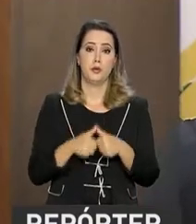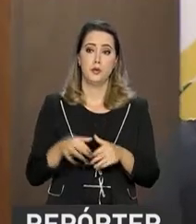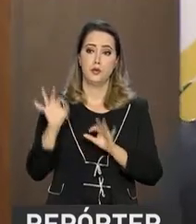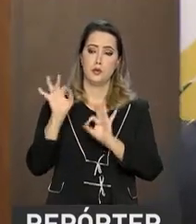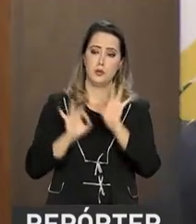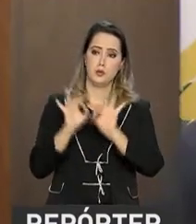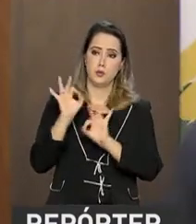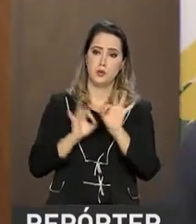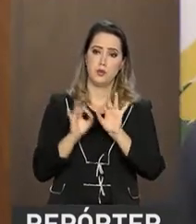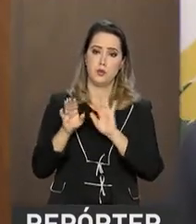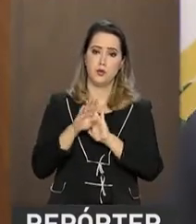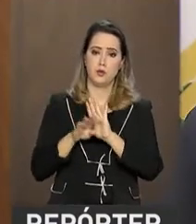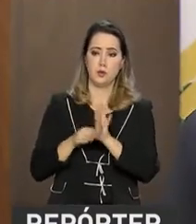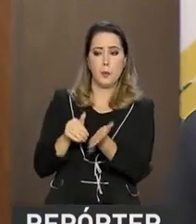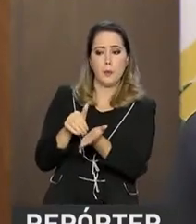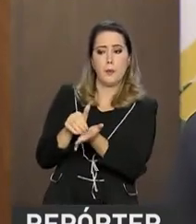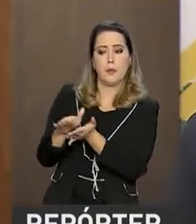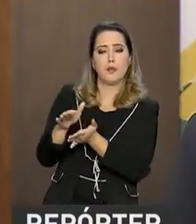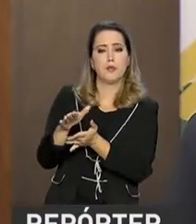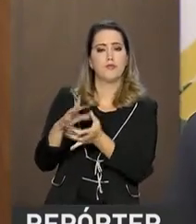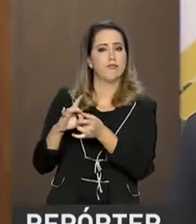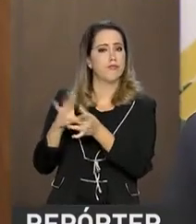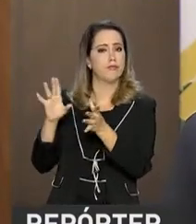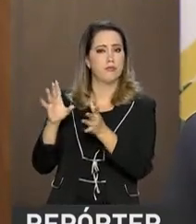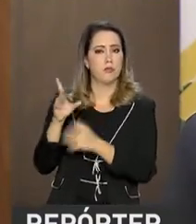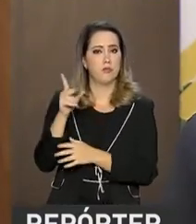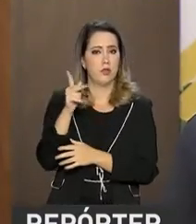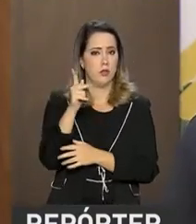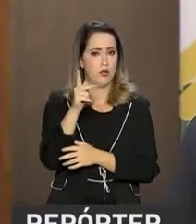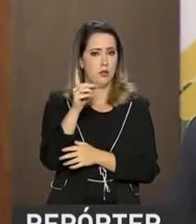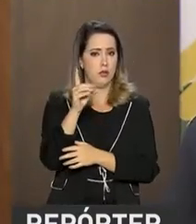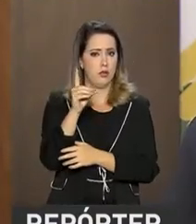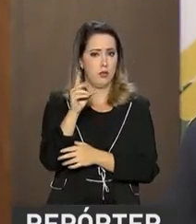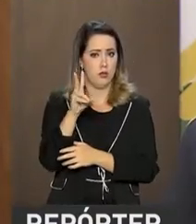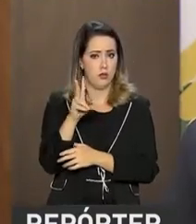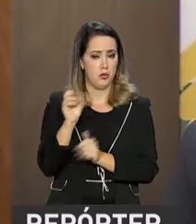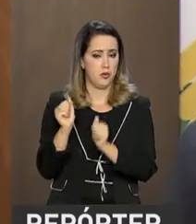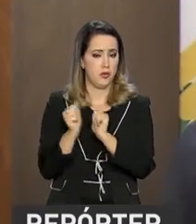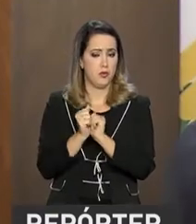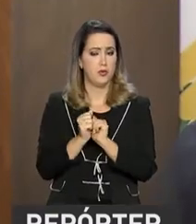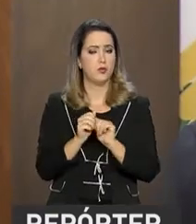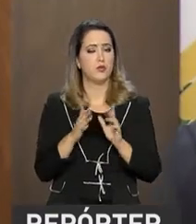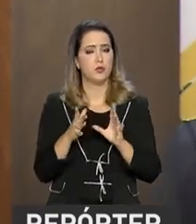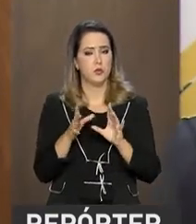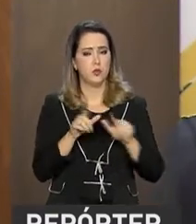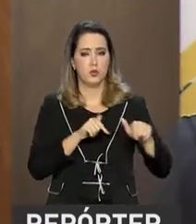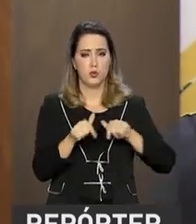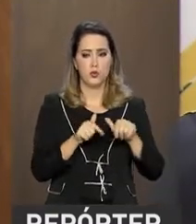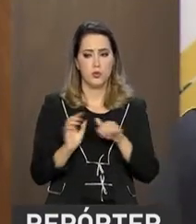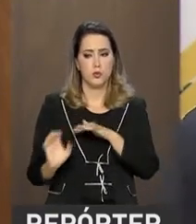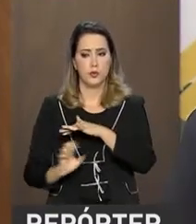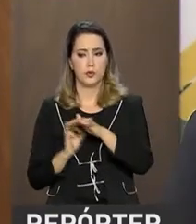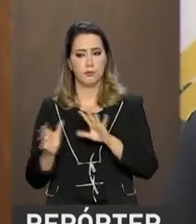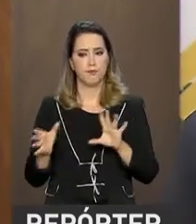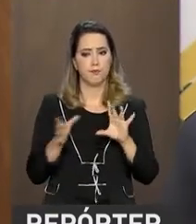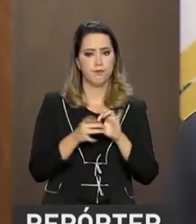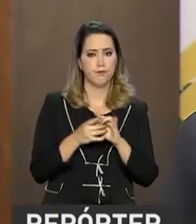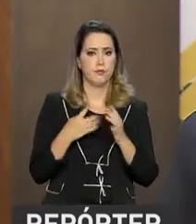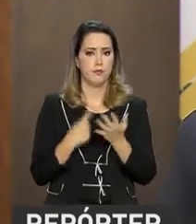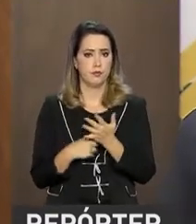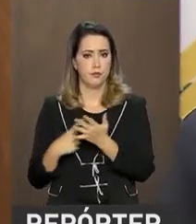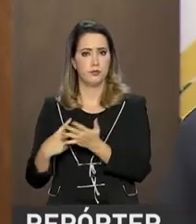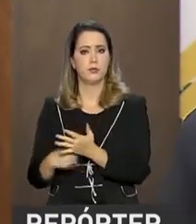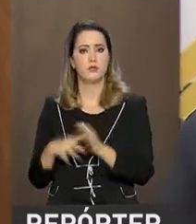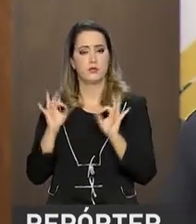programas de demissão voluntária que são são procedimentos pactuados com os empregados que vem dando certo e vem dando tanto